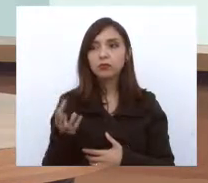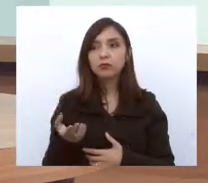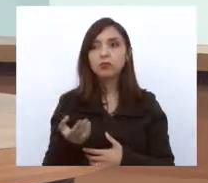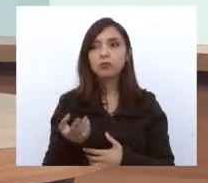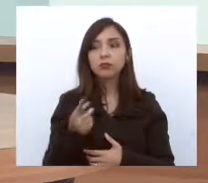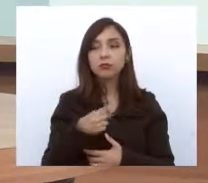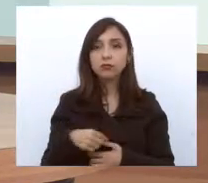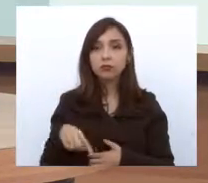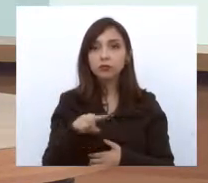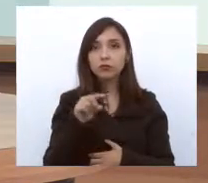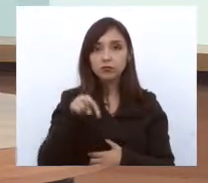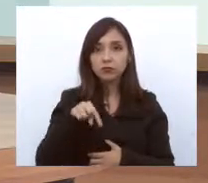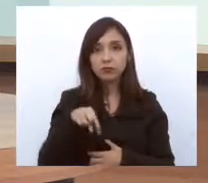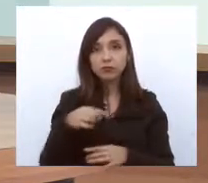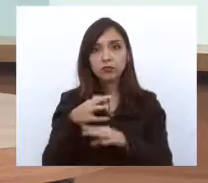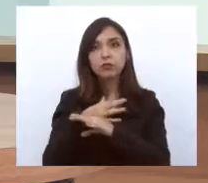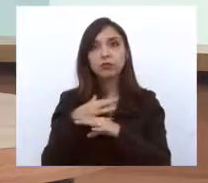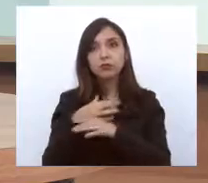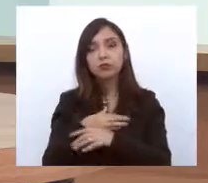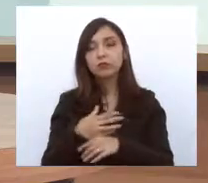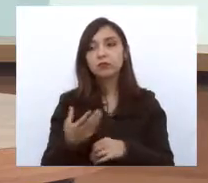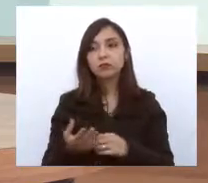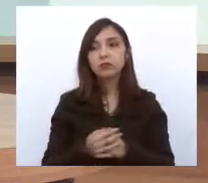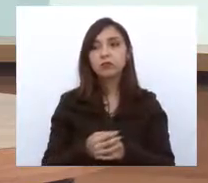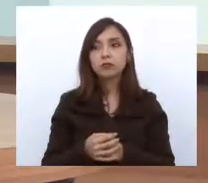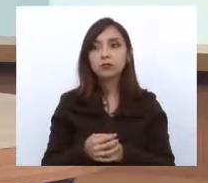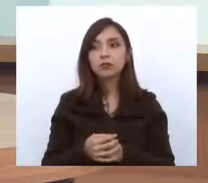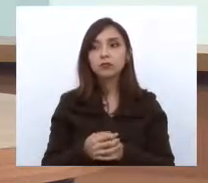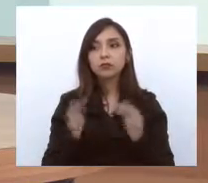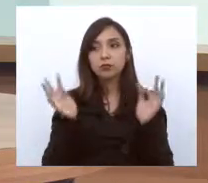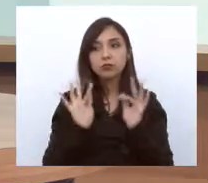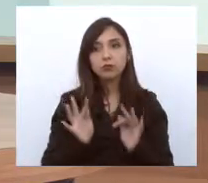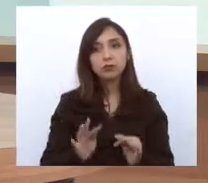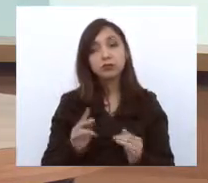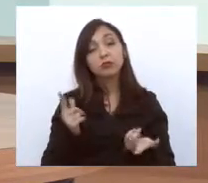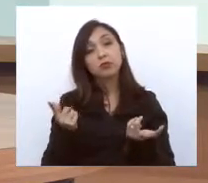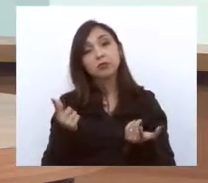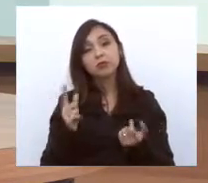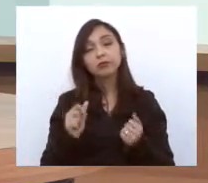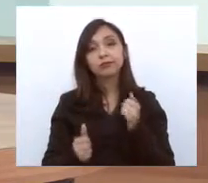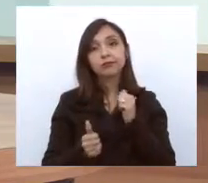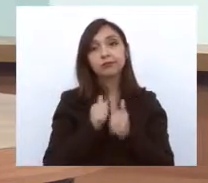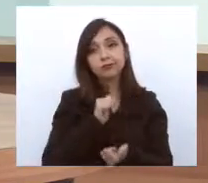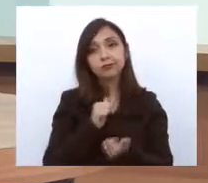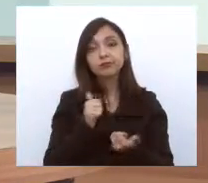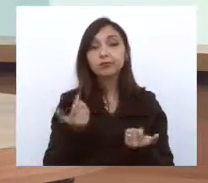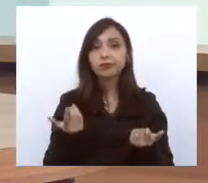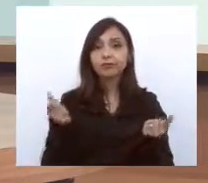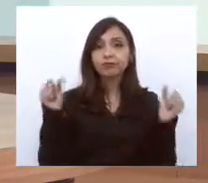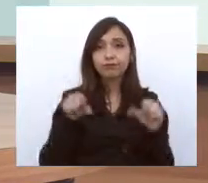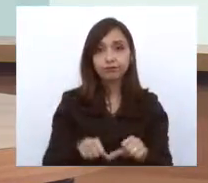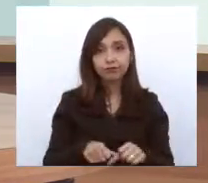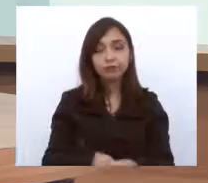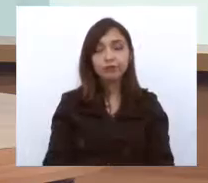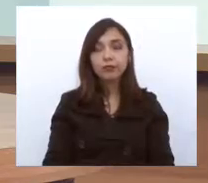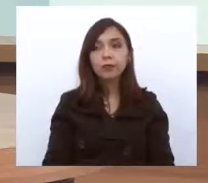E nós aqui na nossa cidade, felizmente o nosso esporte é falido.